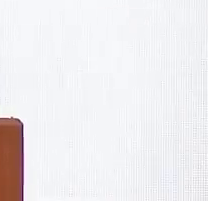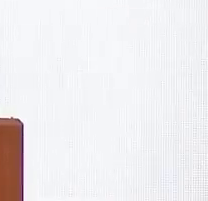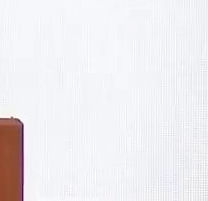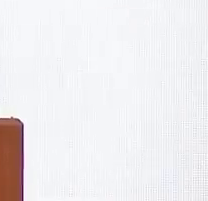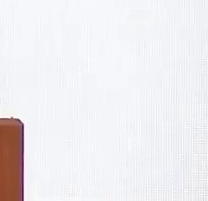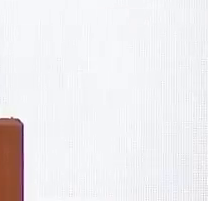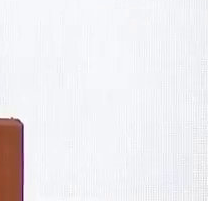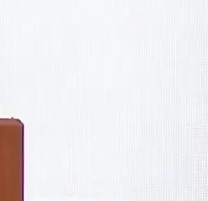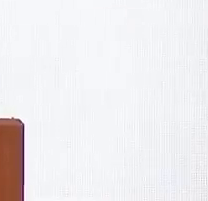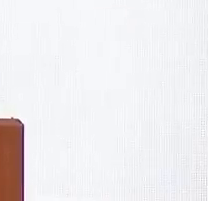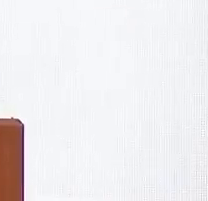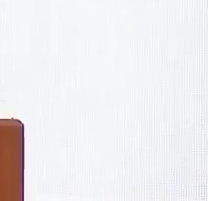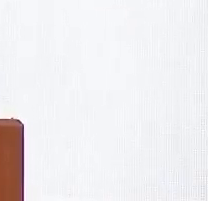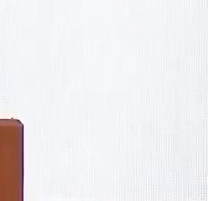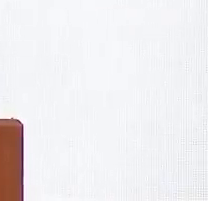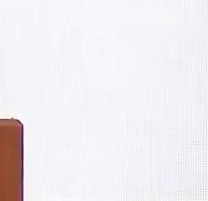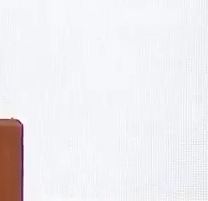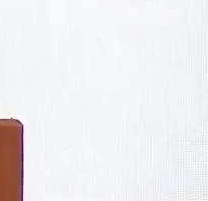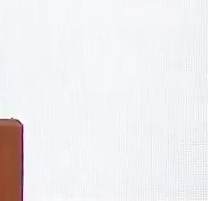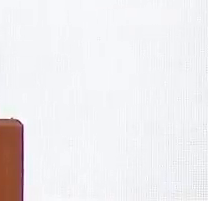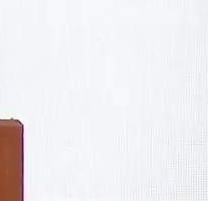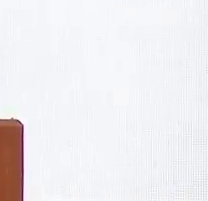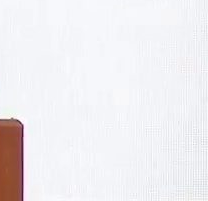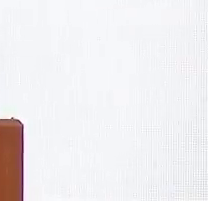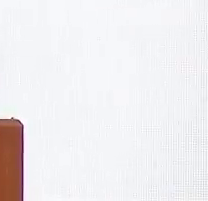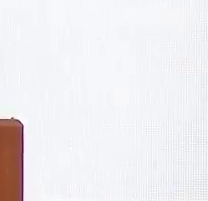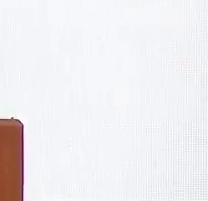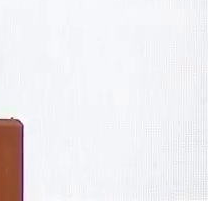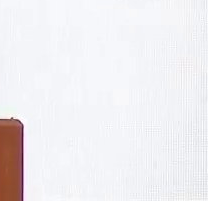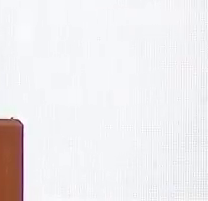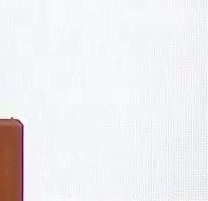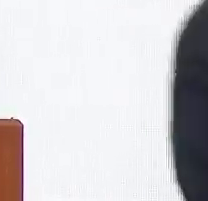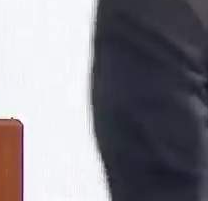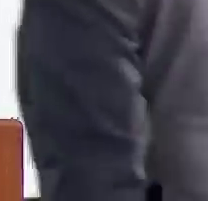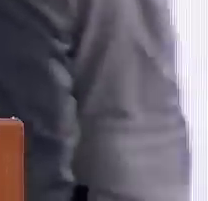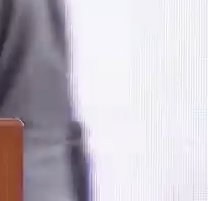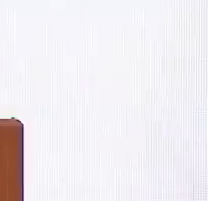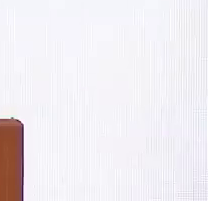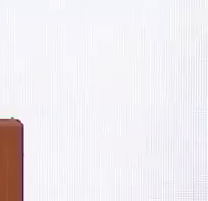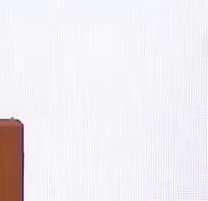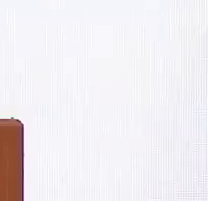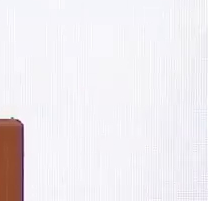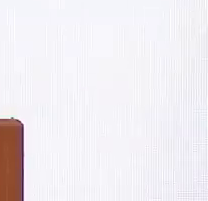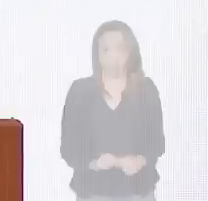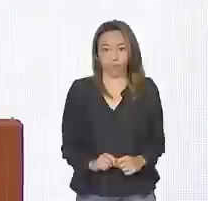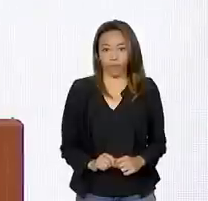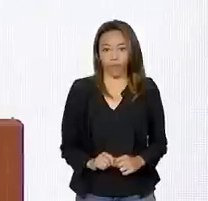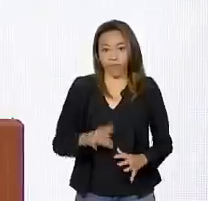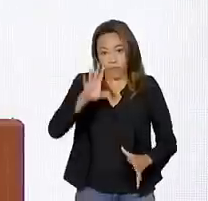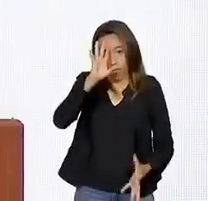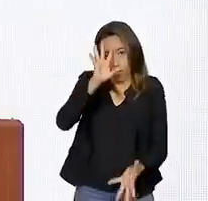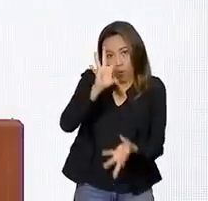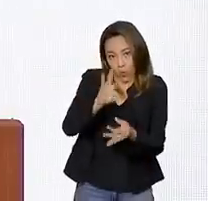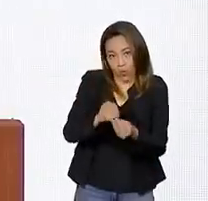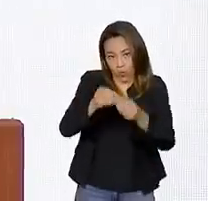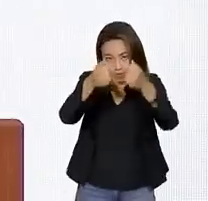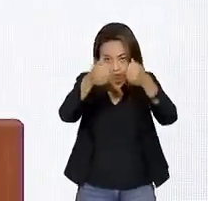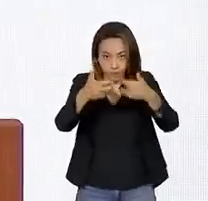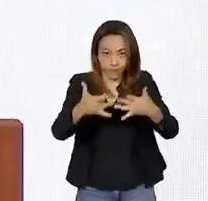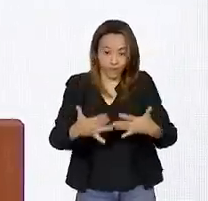E um investimento privado previsto de 23,2 bilhões. Por fim,